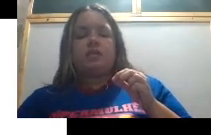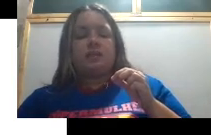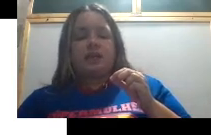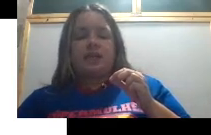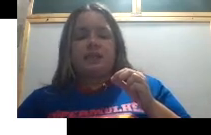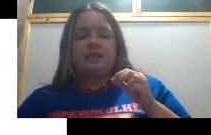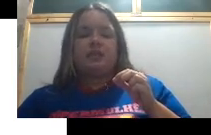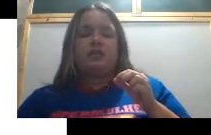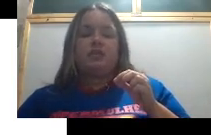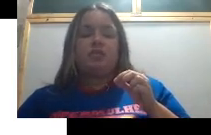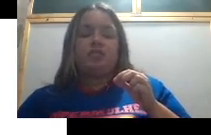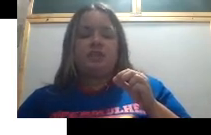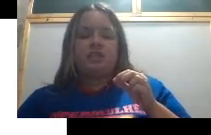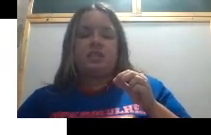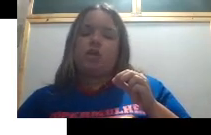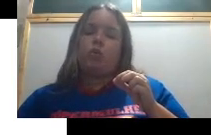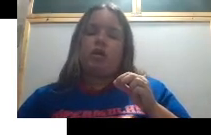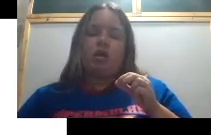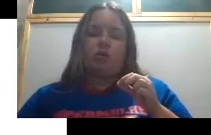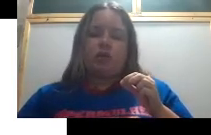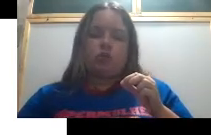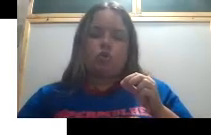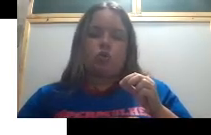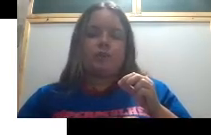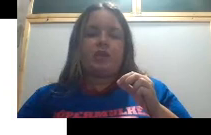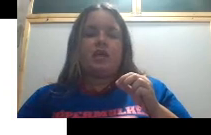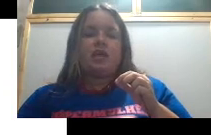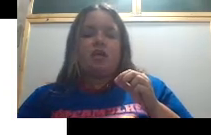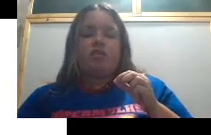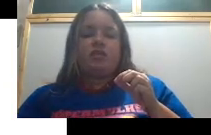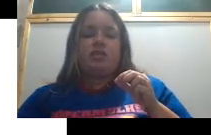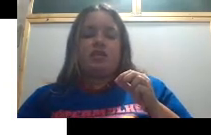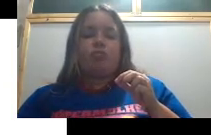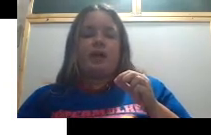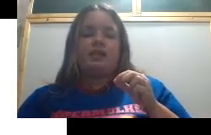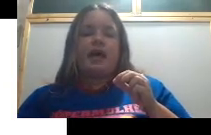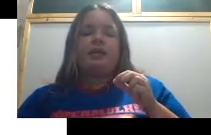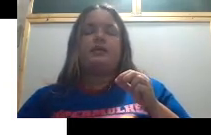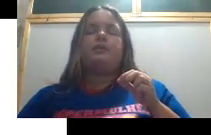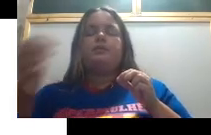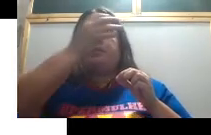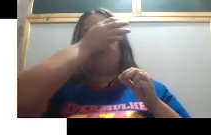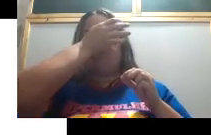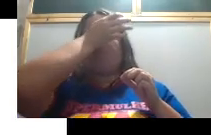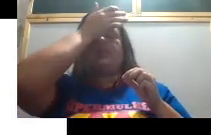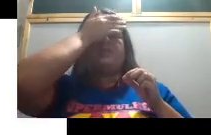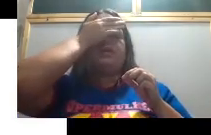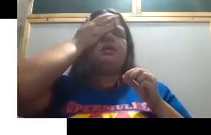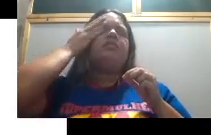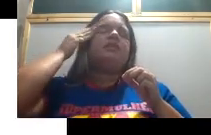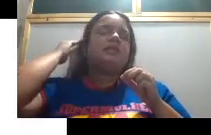24 Santa Catarina 25 Rio Grande do Sul 26 Paraná